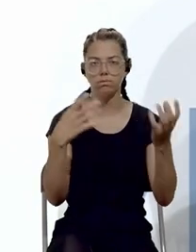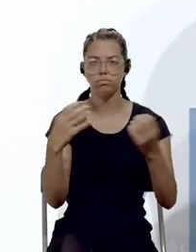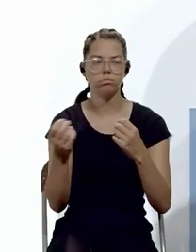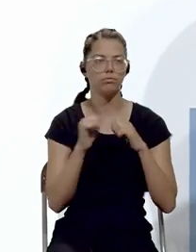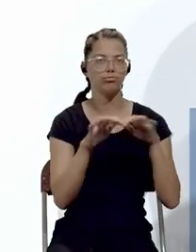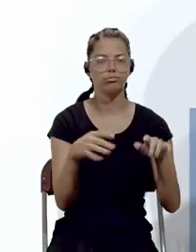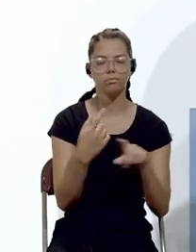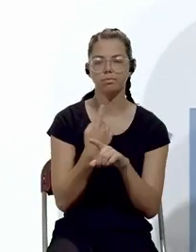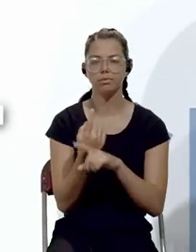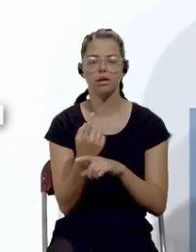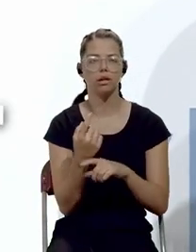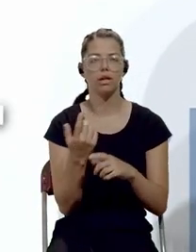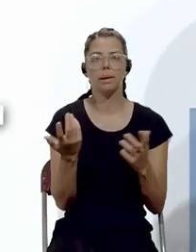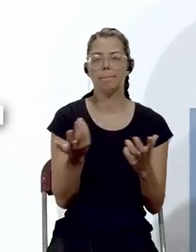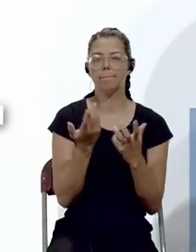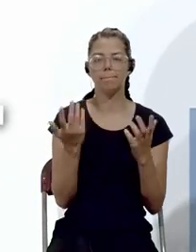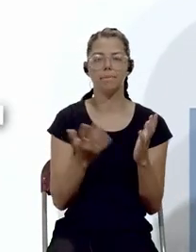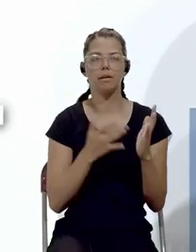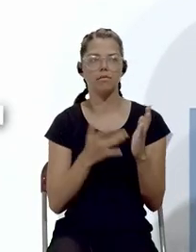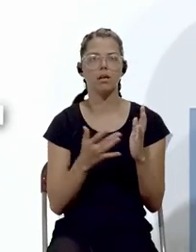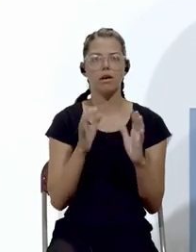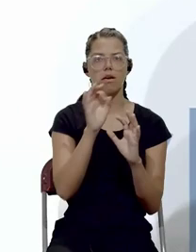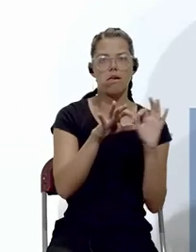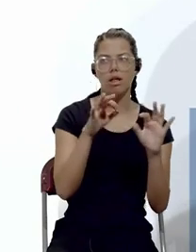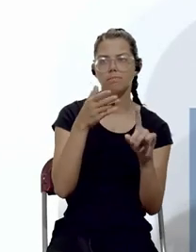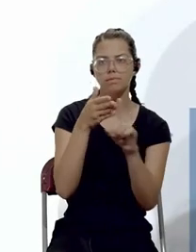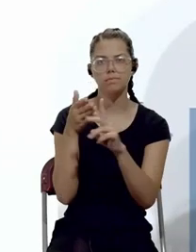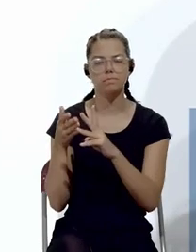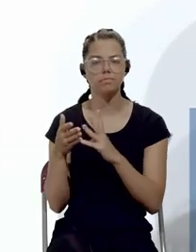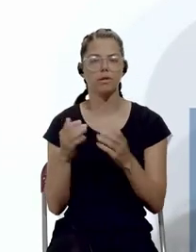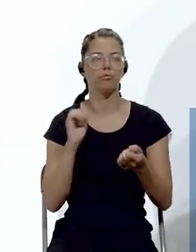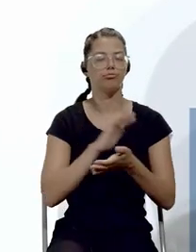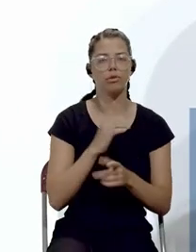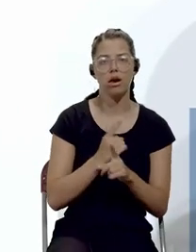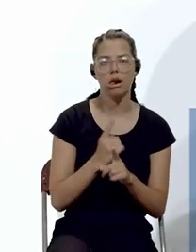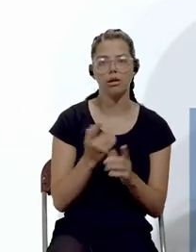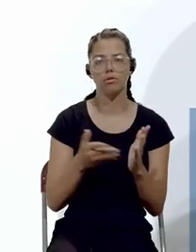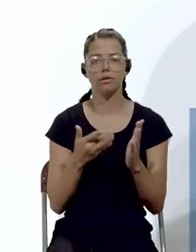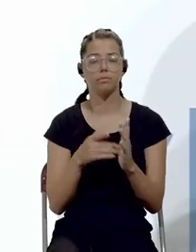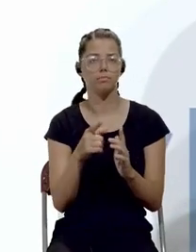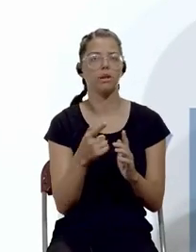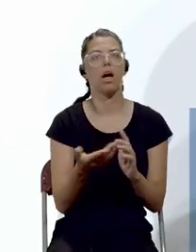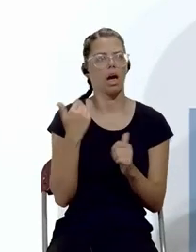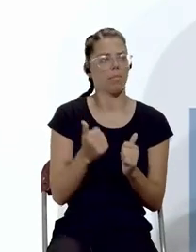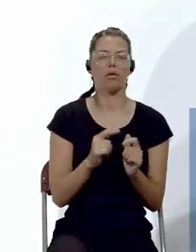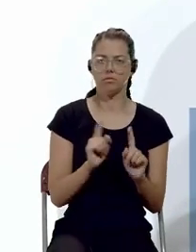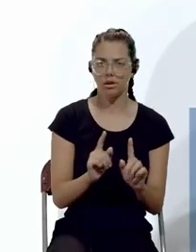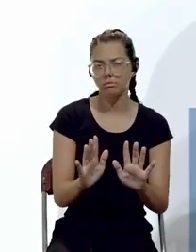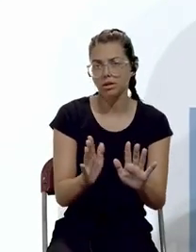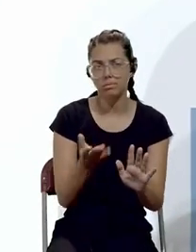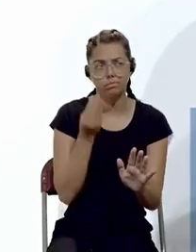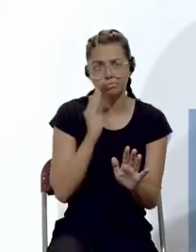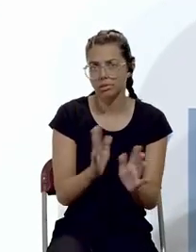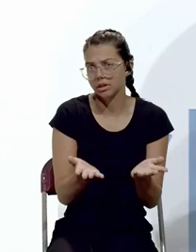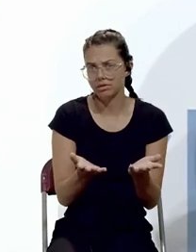partilhamos menos referências do que há uns anos, quando se calhar líamos todos o mesmo jornal ou a mesma revista, e eu não estou a dizer que isso era necessariamente bom, estou a falar de uma